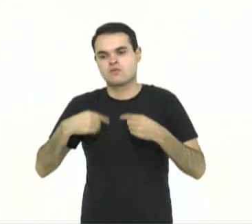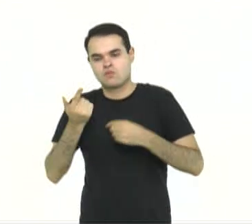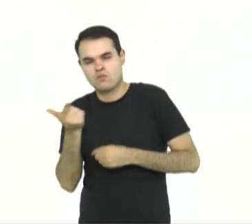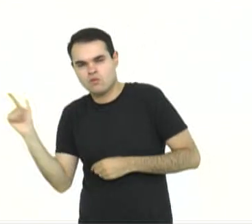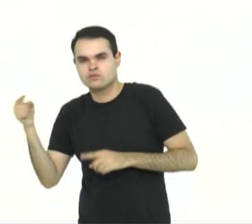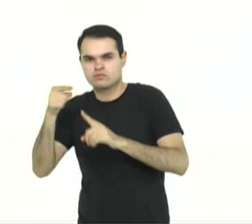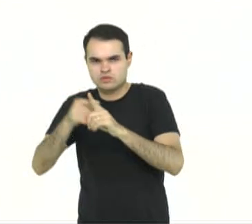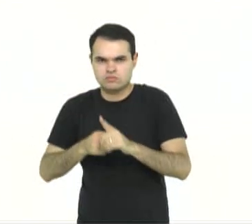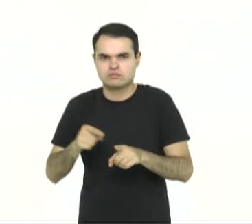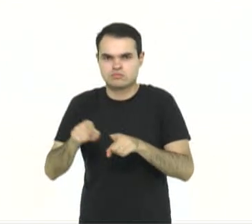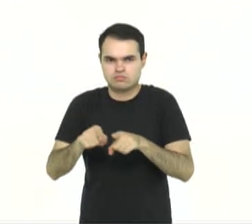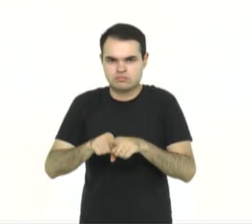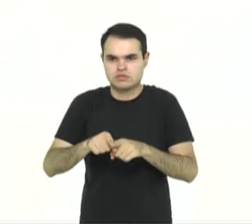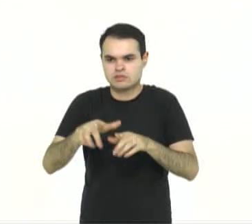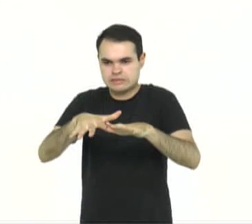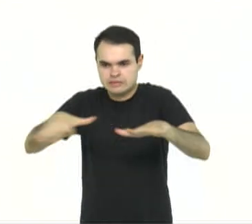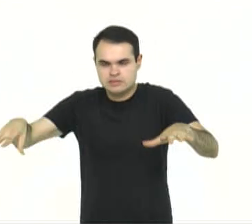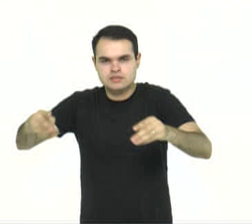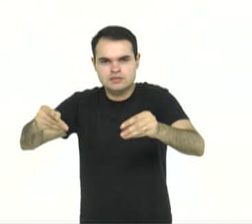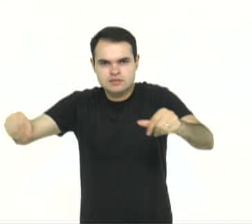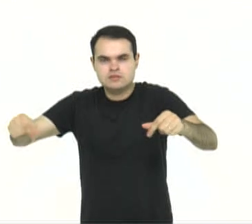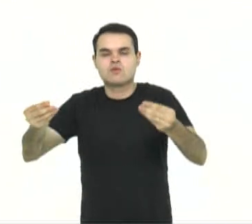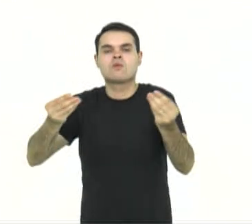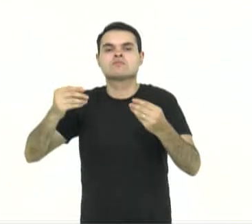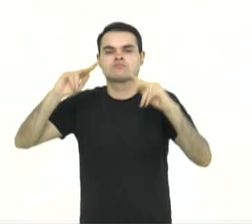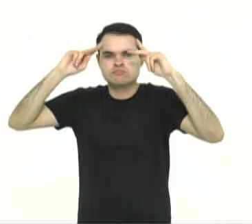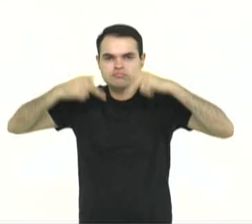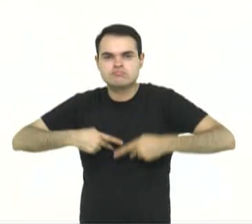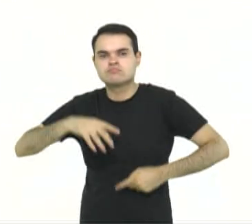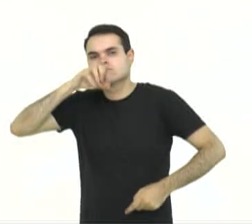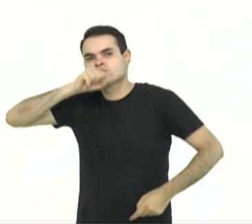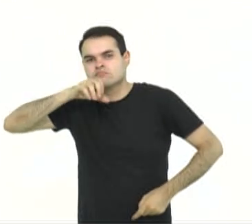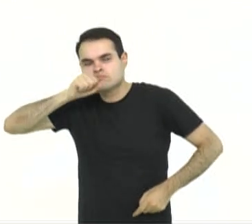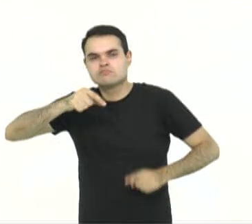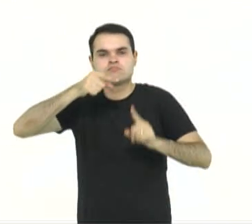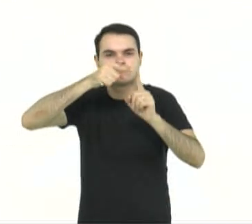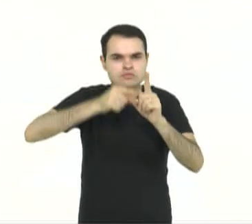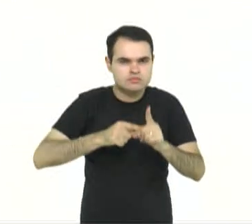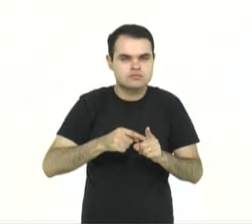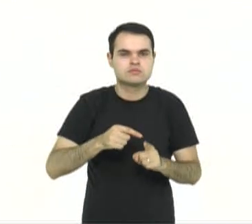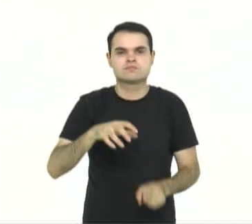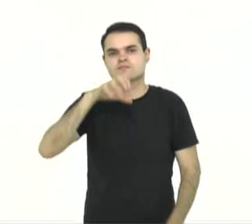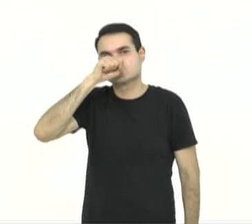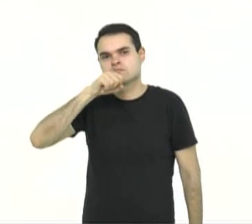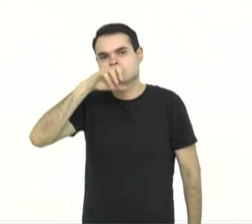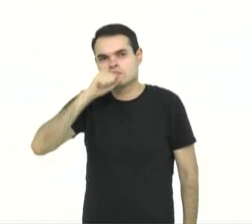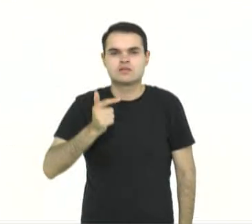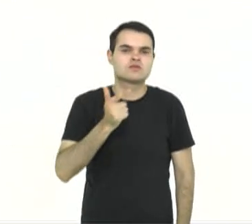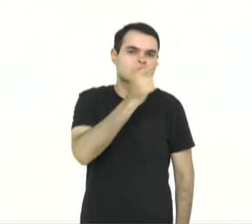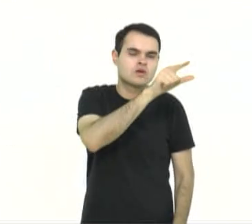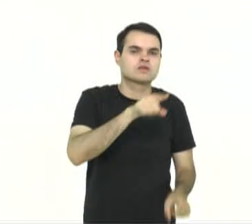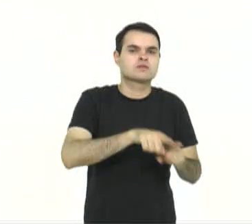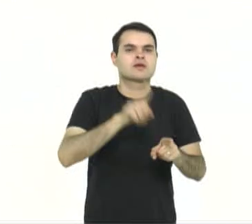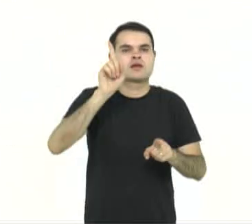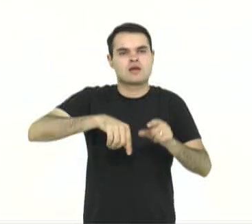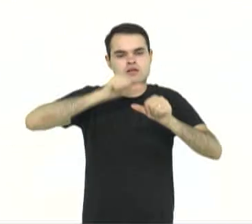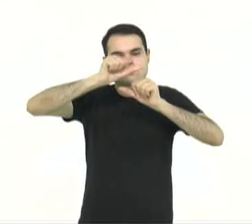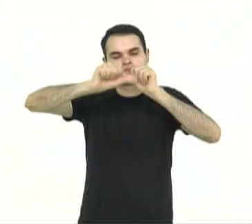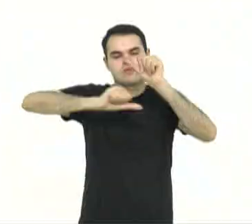Então, nesse sentido, o que vai acontecer tanto em uma forma de respiração quanto em outra é a